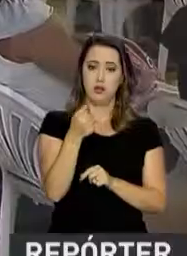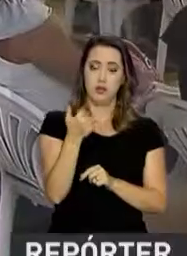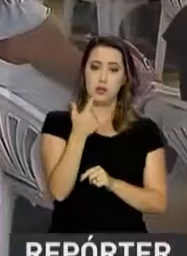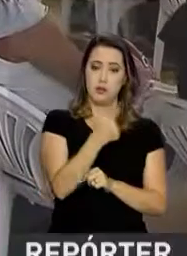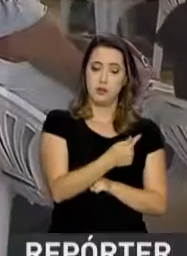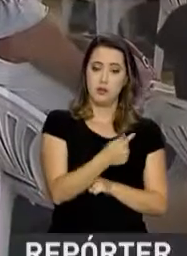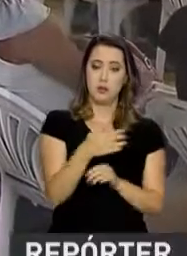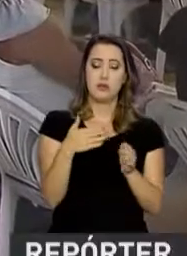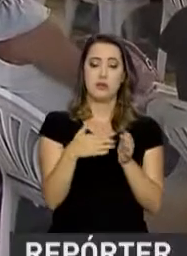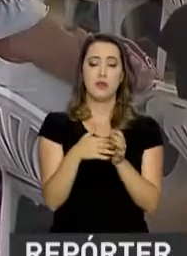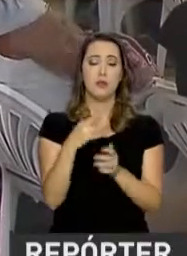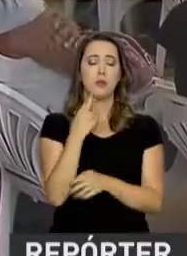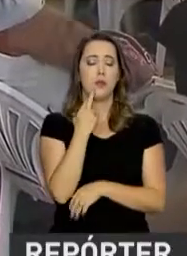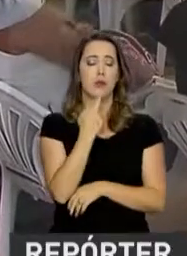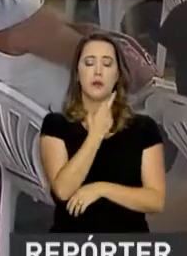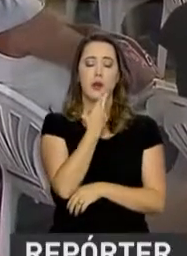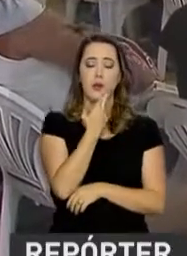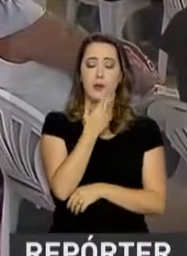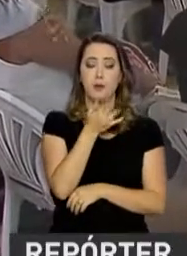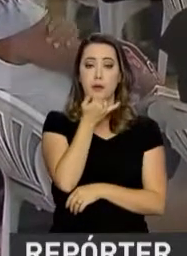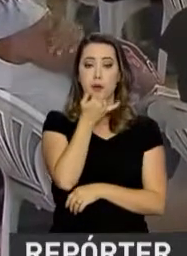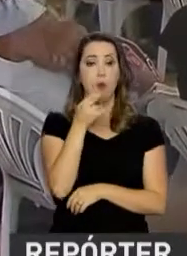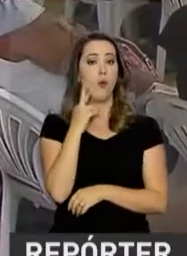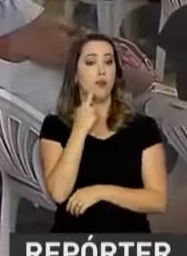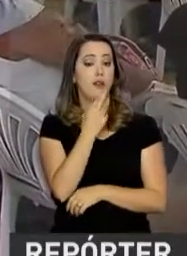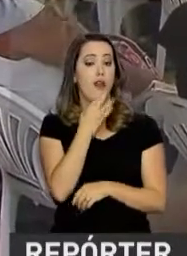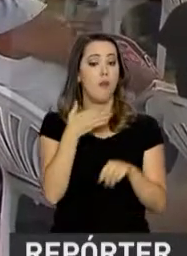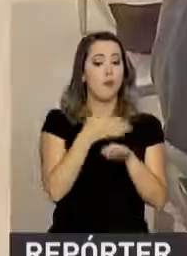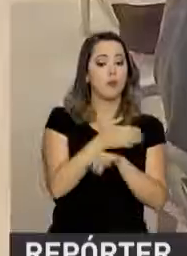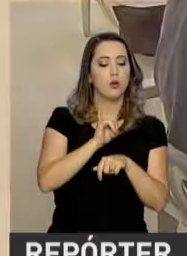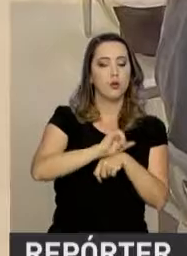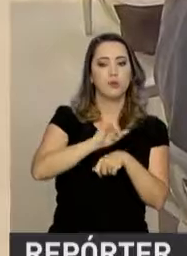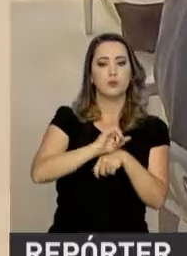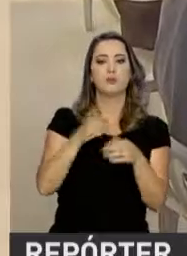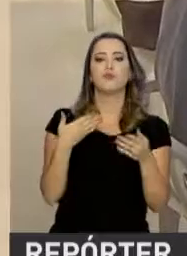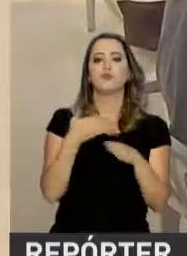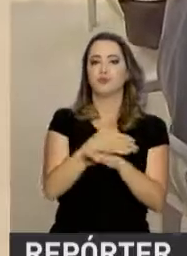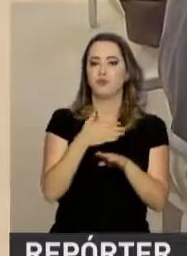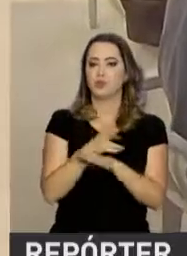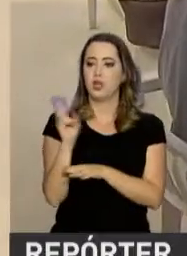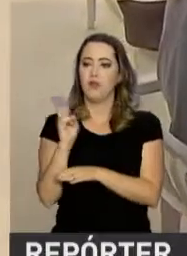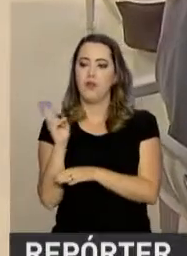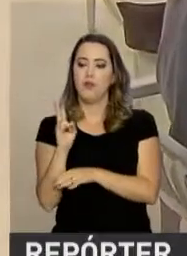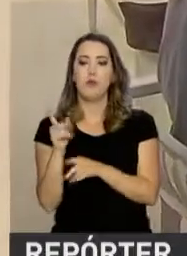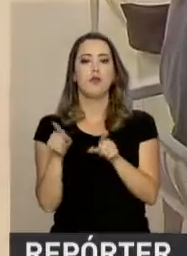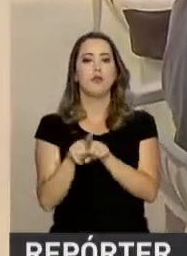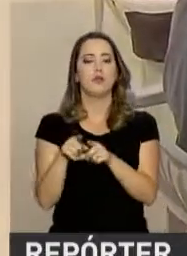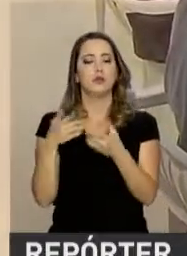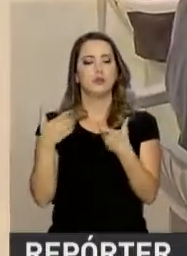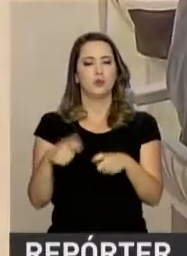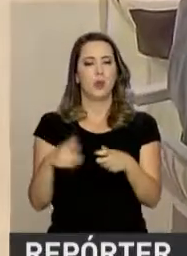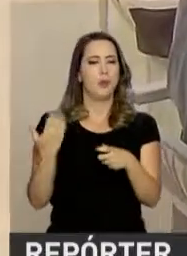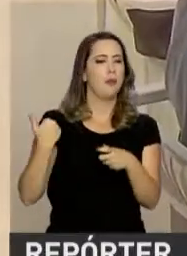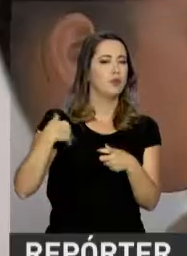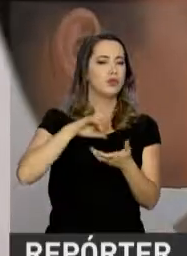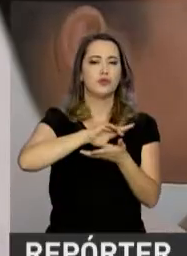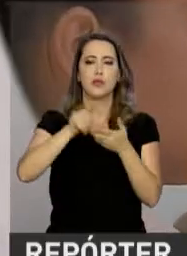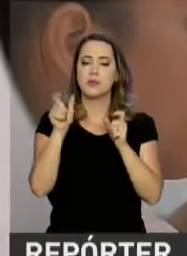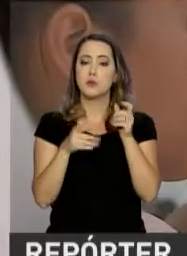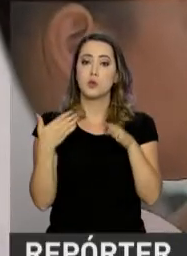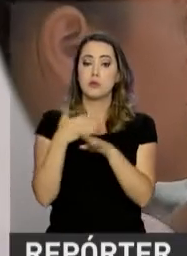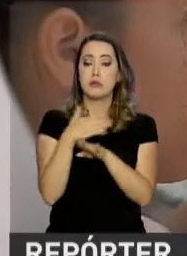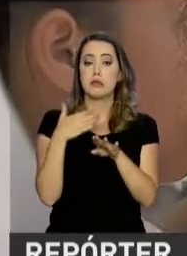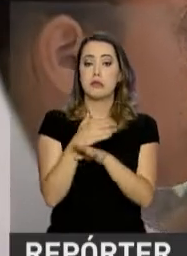2018, mais 48 mil entraram no território brasileiro pela fronteira em Pacaraima, segundo a Polícia Federal.